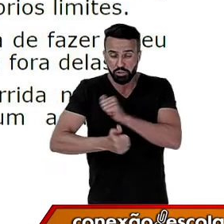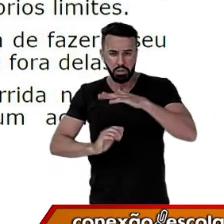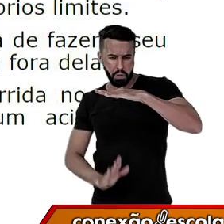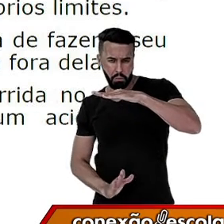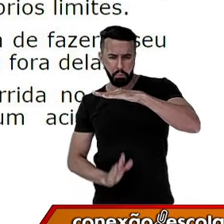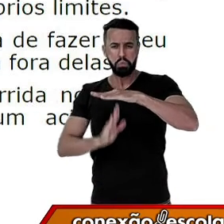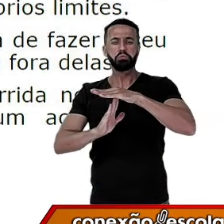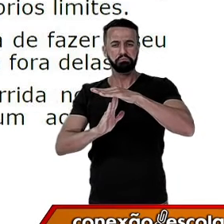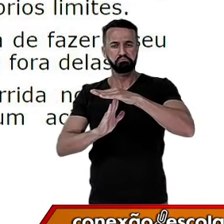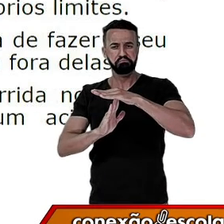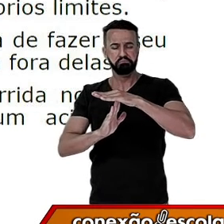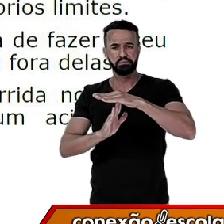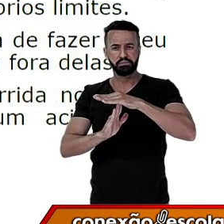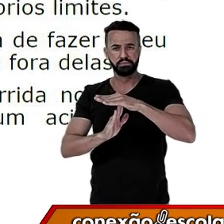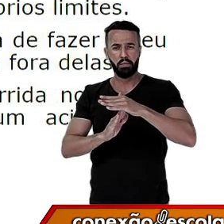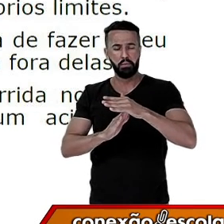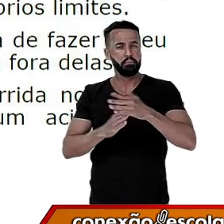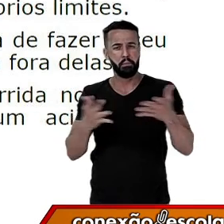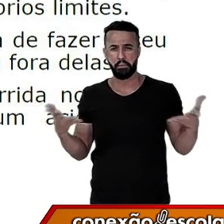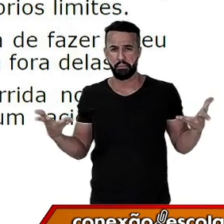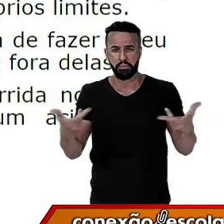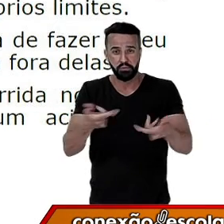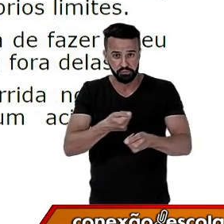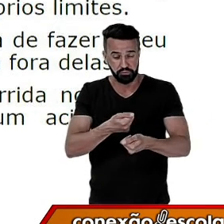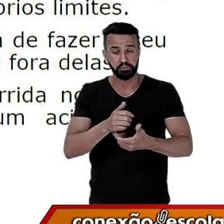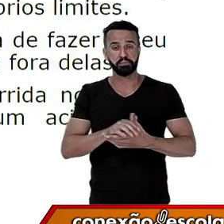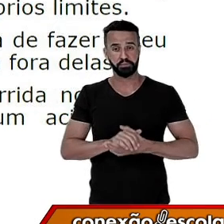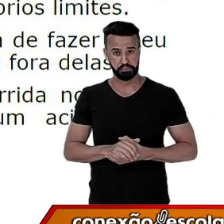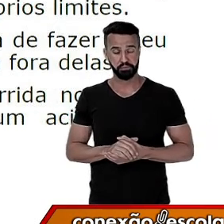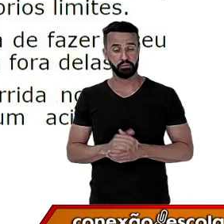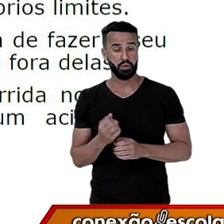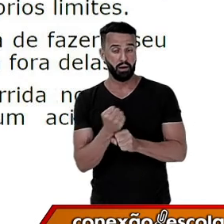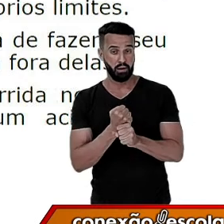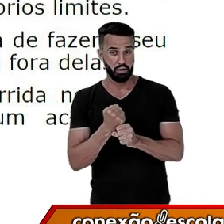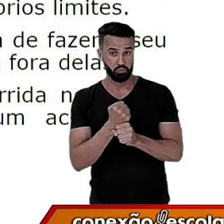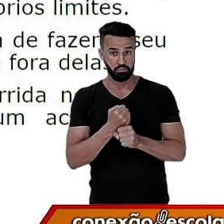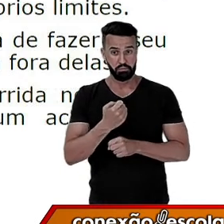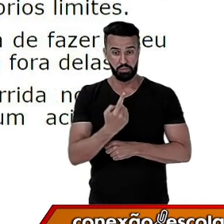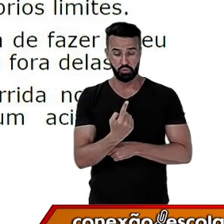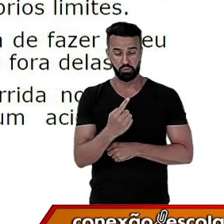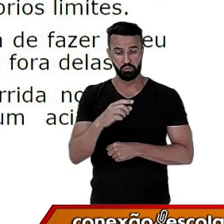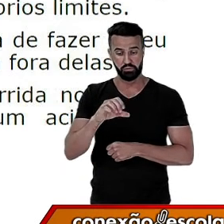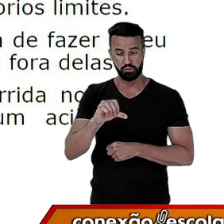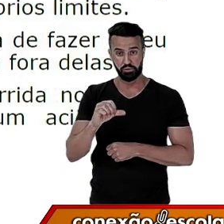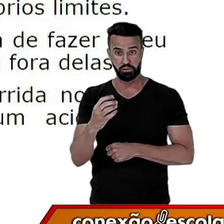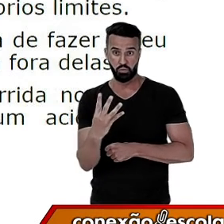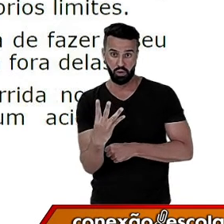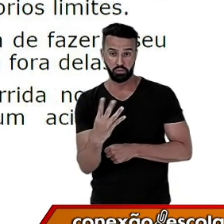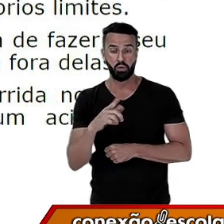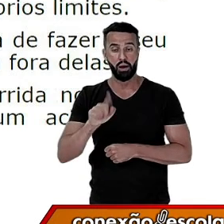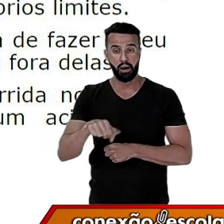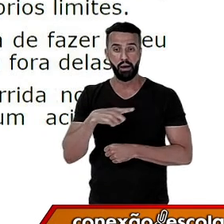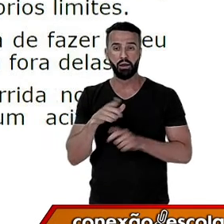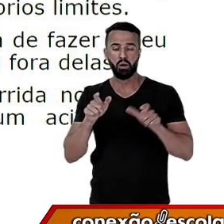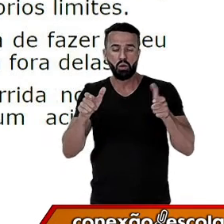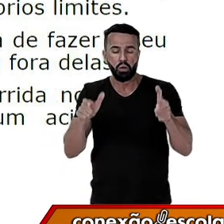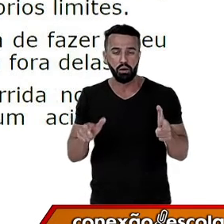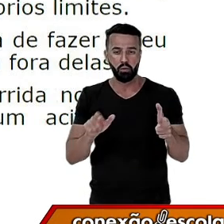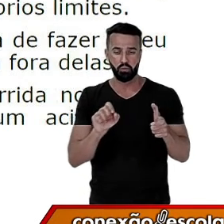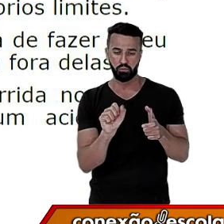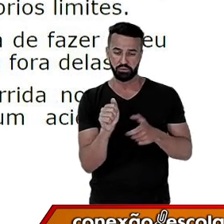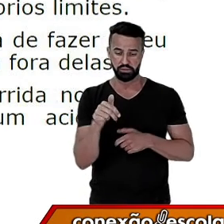próprios limites. Em 1994, durante uma corrida no GP de San